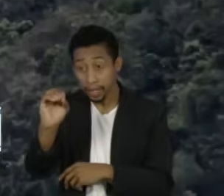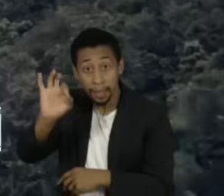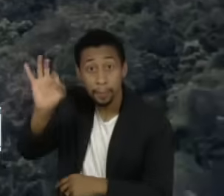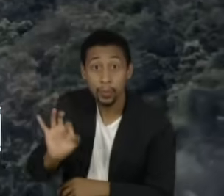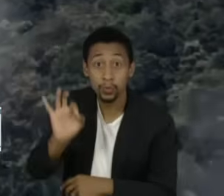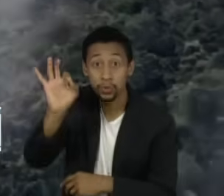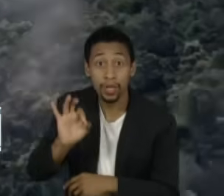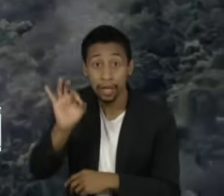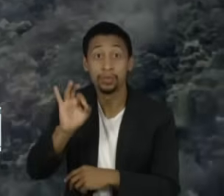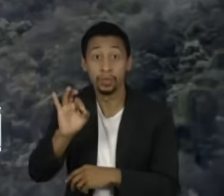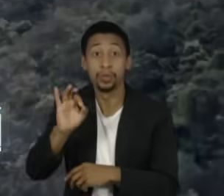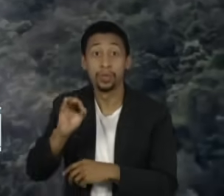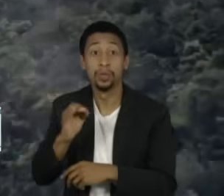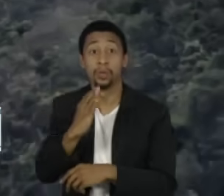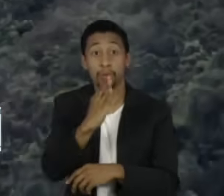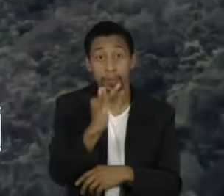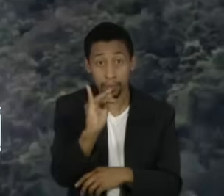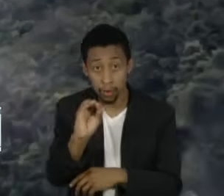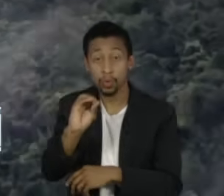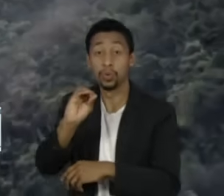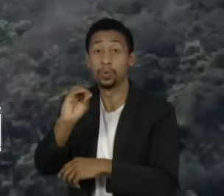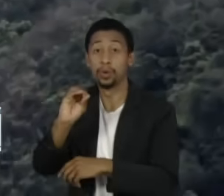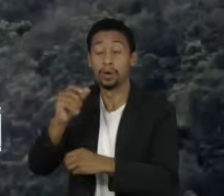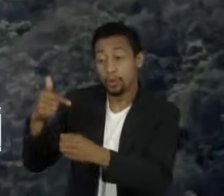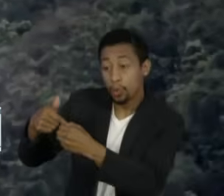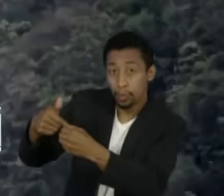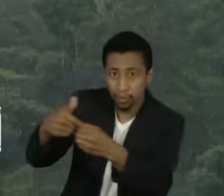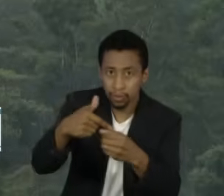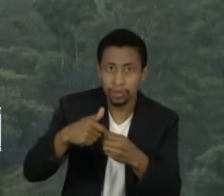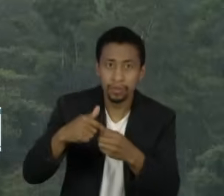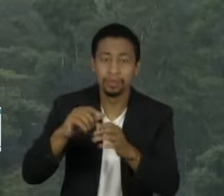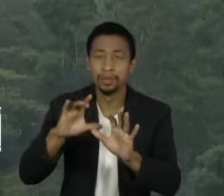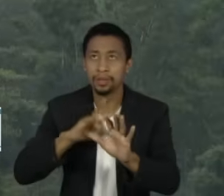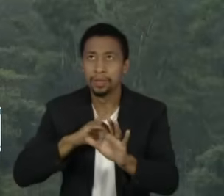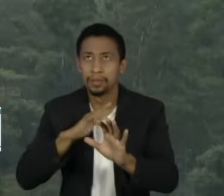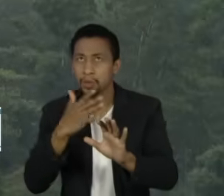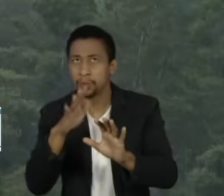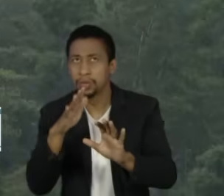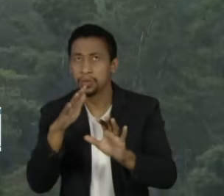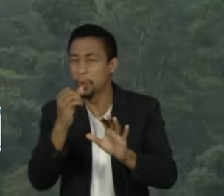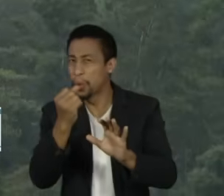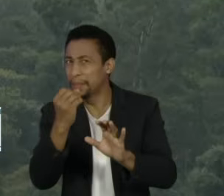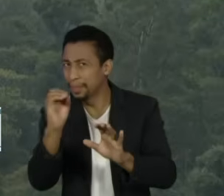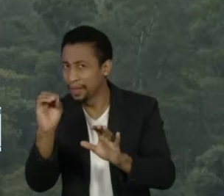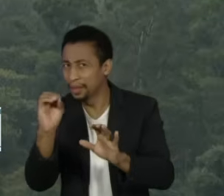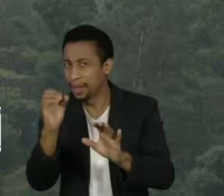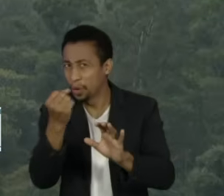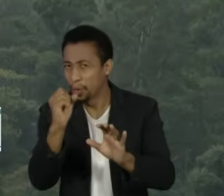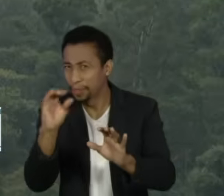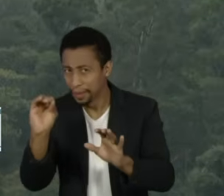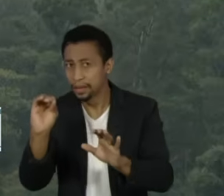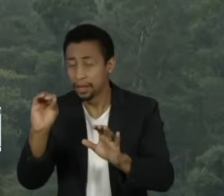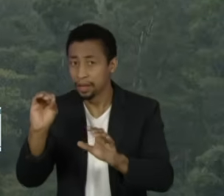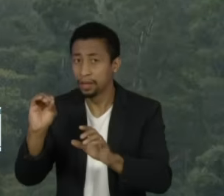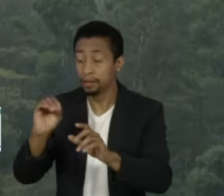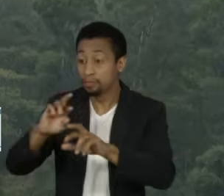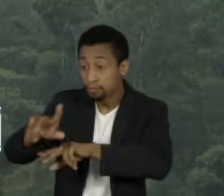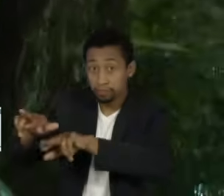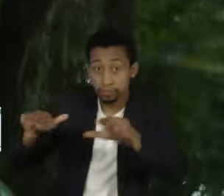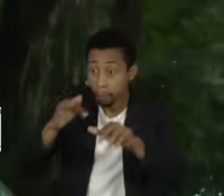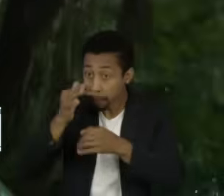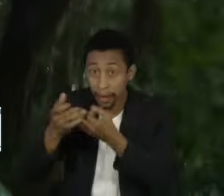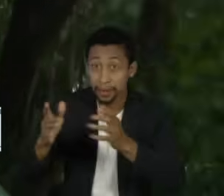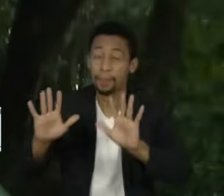mundial, ele provém de apenas 6 espécies de plantas, mas a gente identificou mais de 2.500 espécies que poderiam